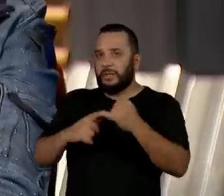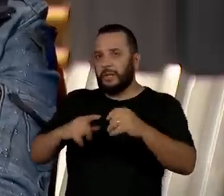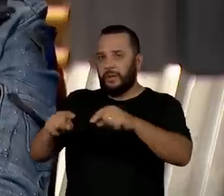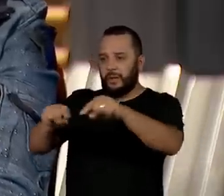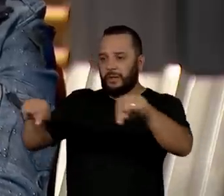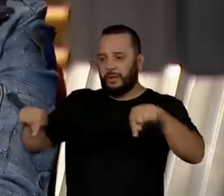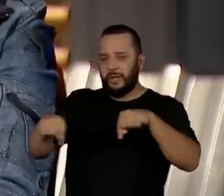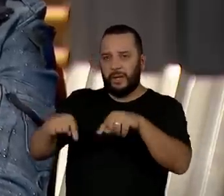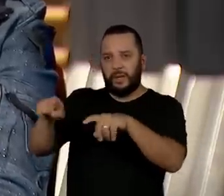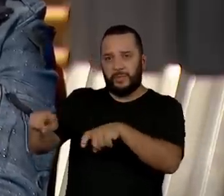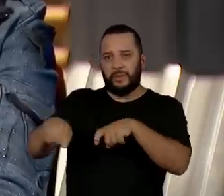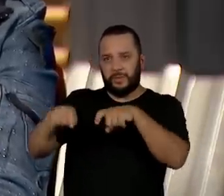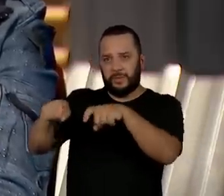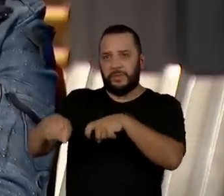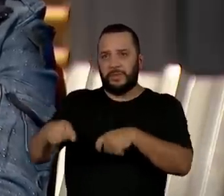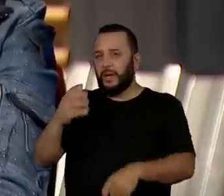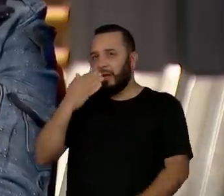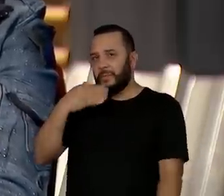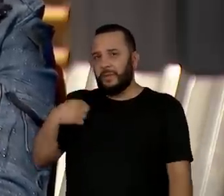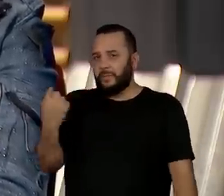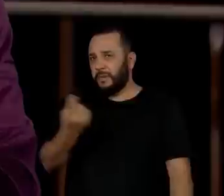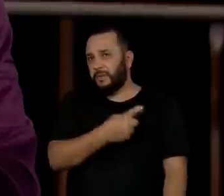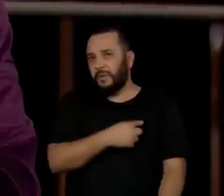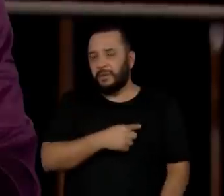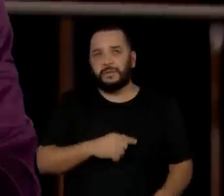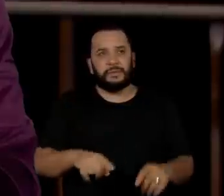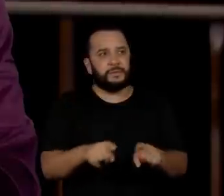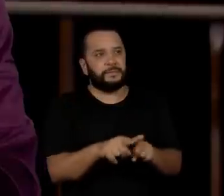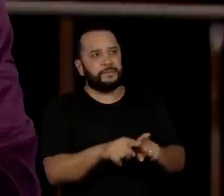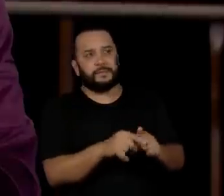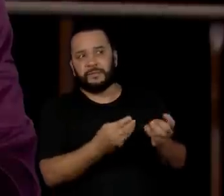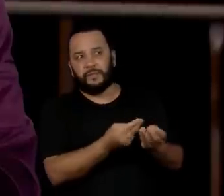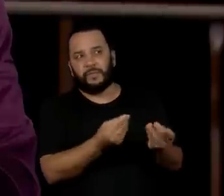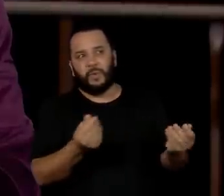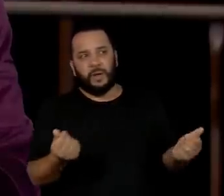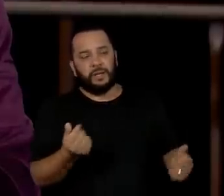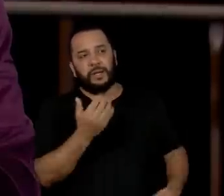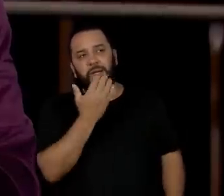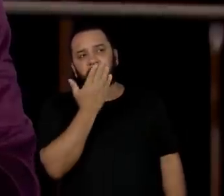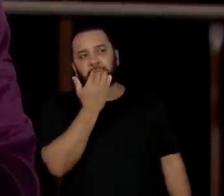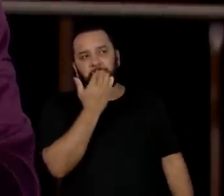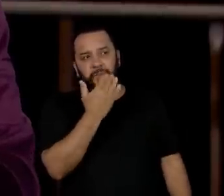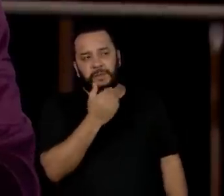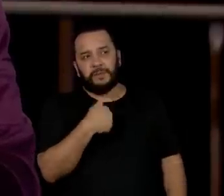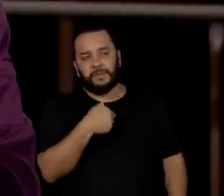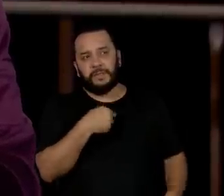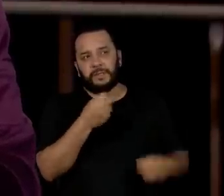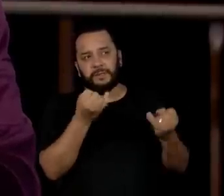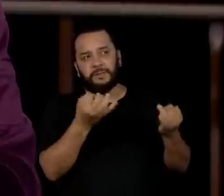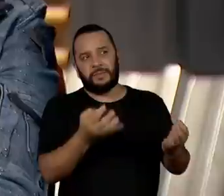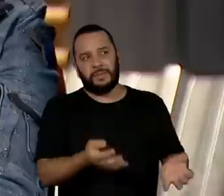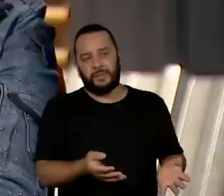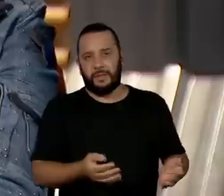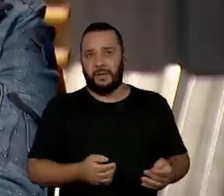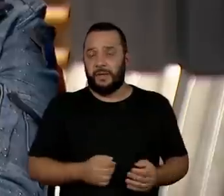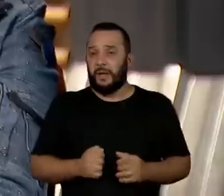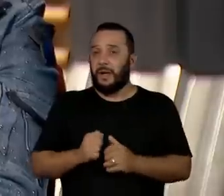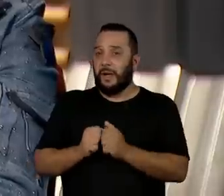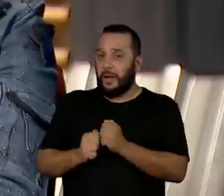para alimento para nós mesmos e a qualidade dos alimentos queria que você me desse